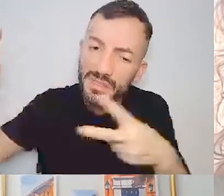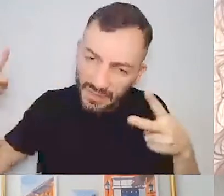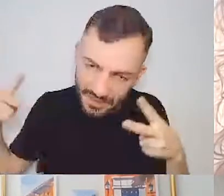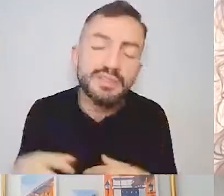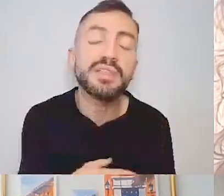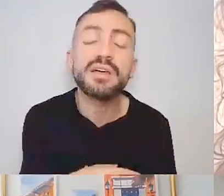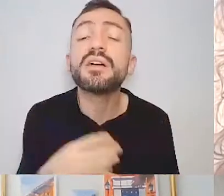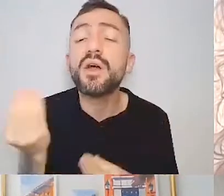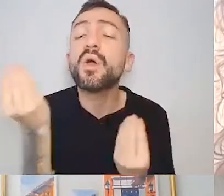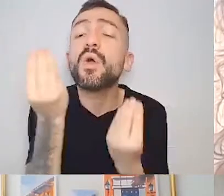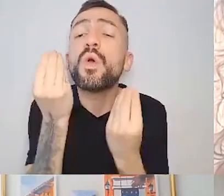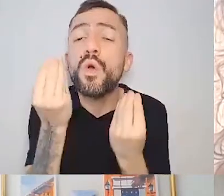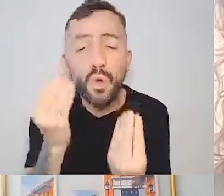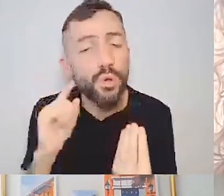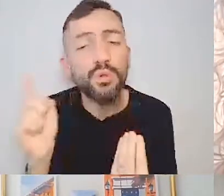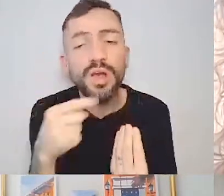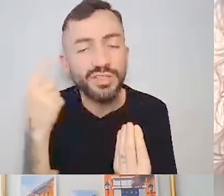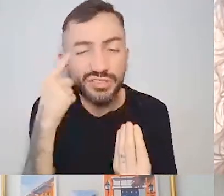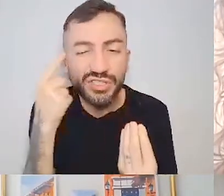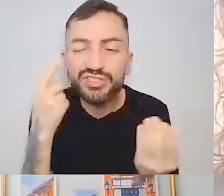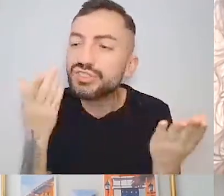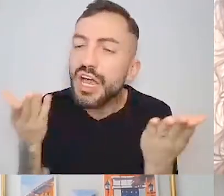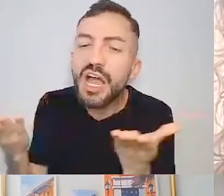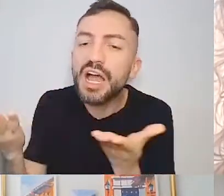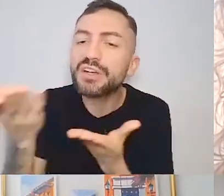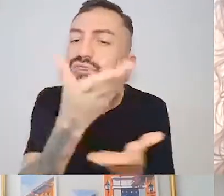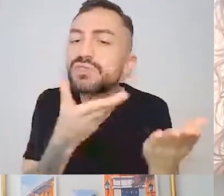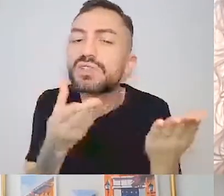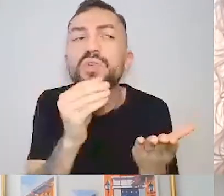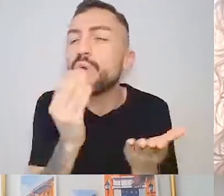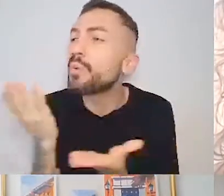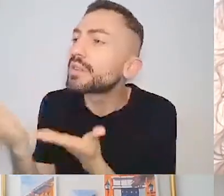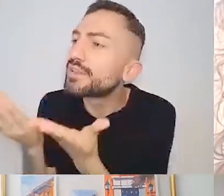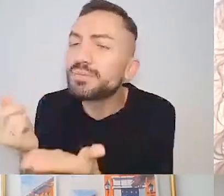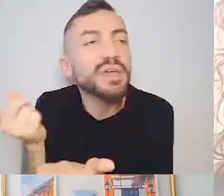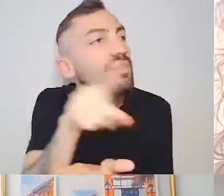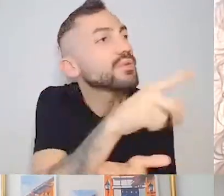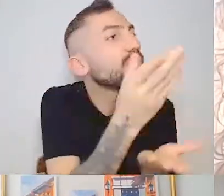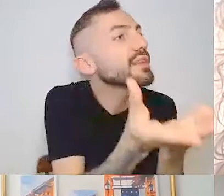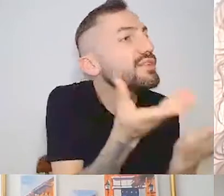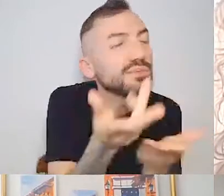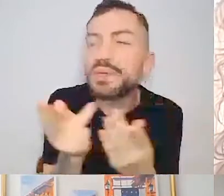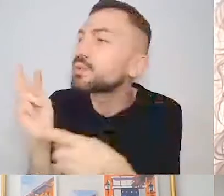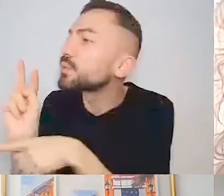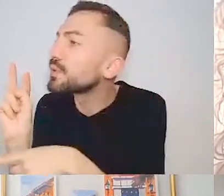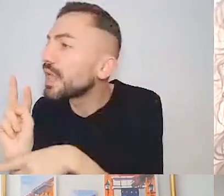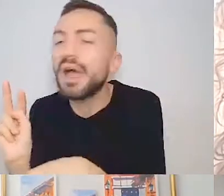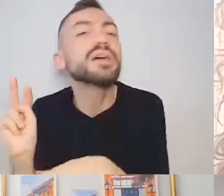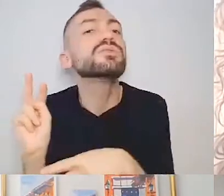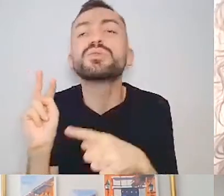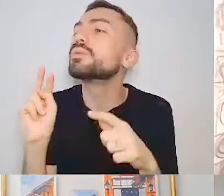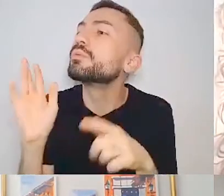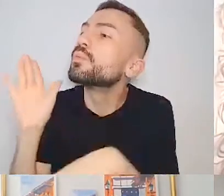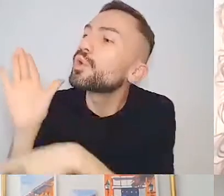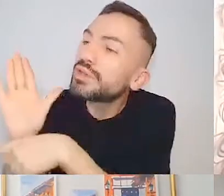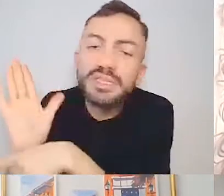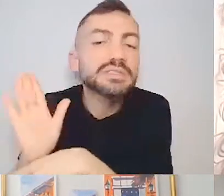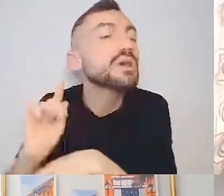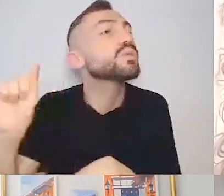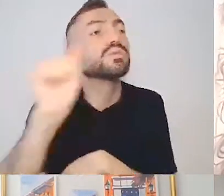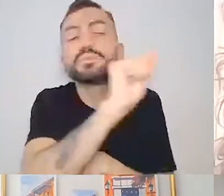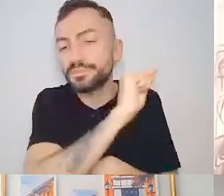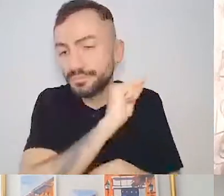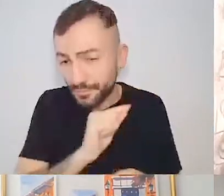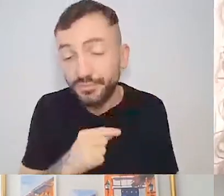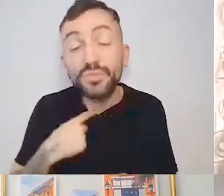de uma efetiva articulação de rede de atendimento, de cuidado e de proteção. Então, esse é o desafio que nós nos propomos